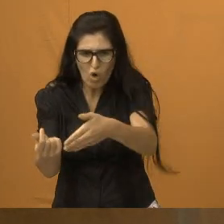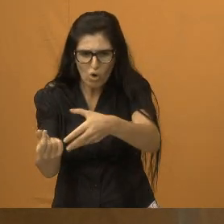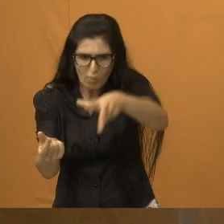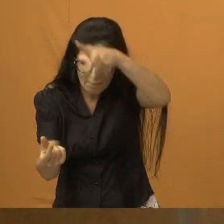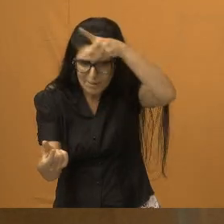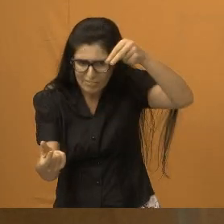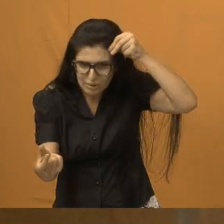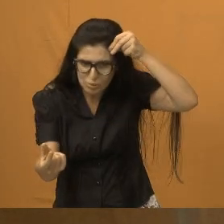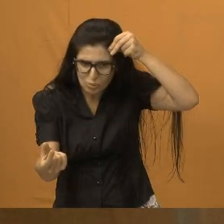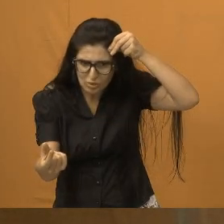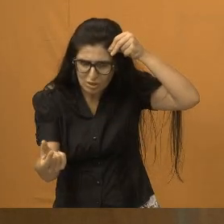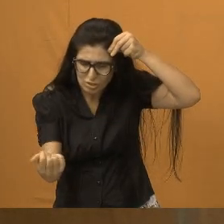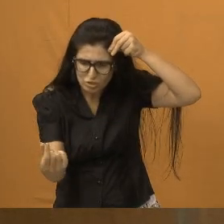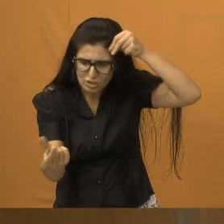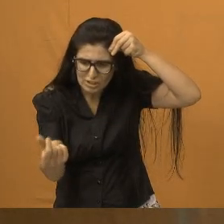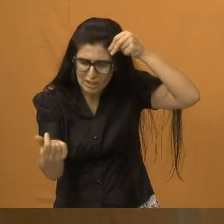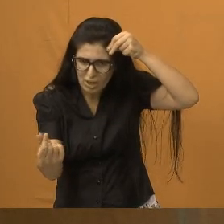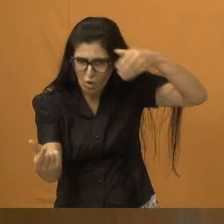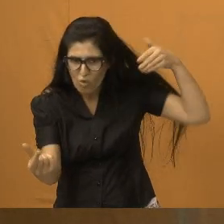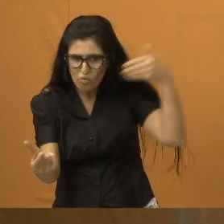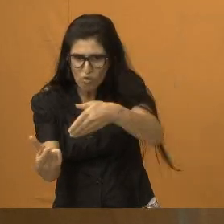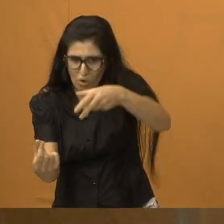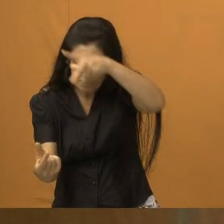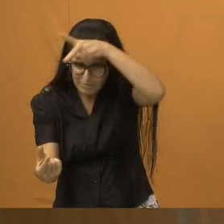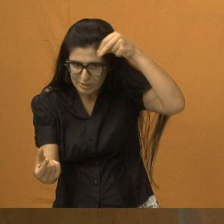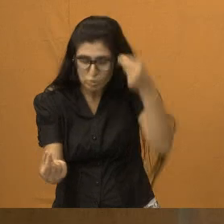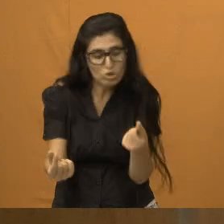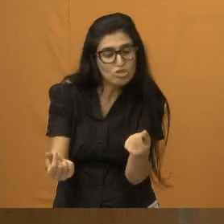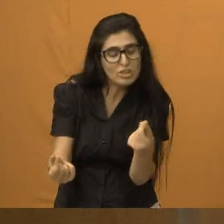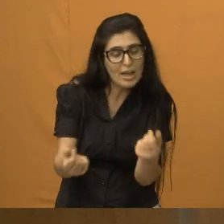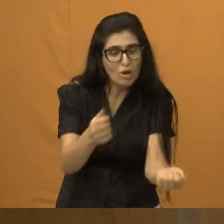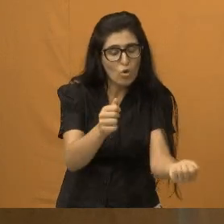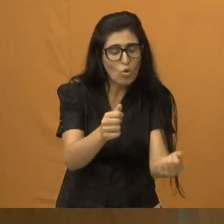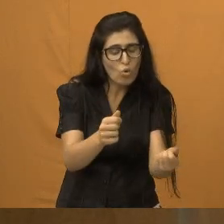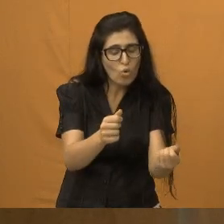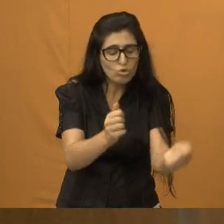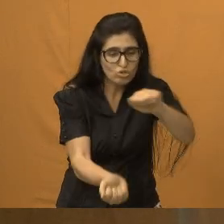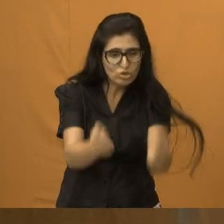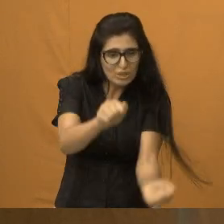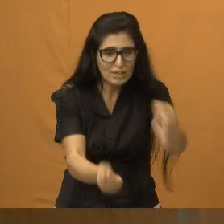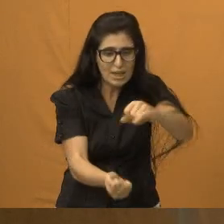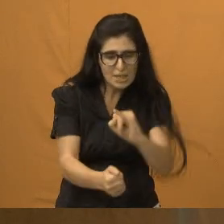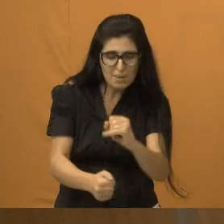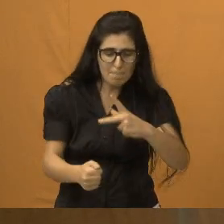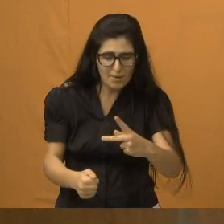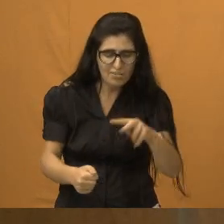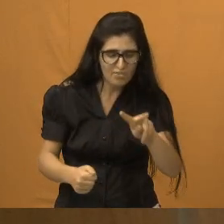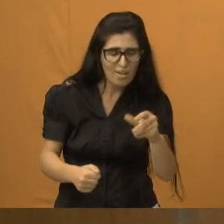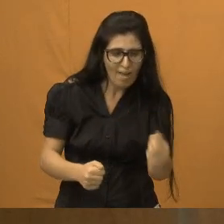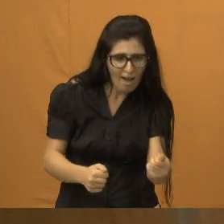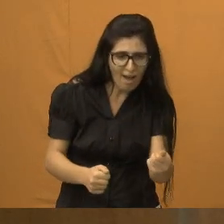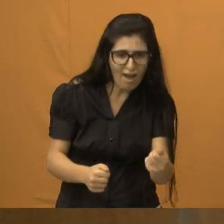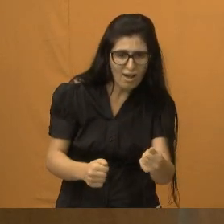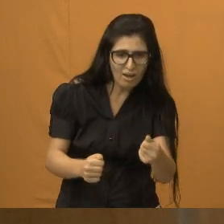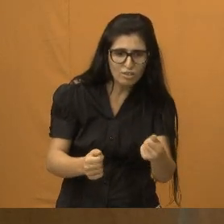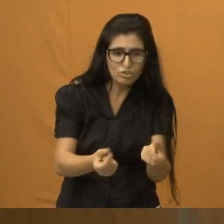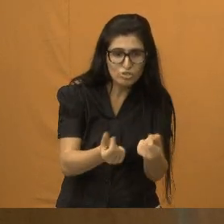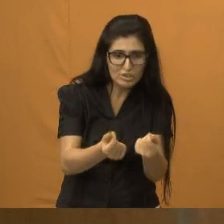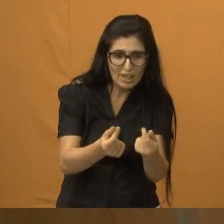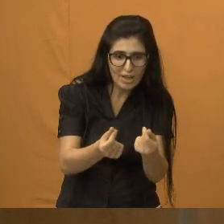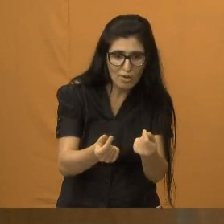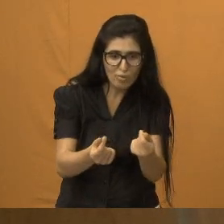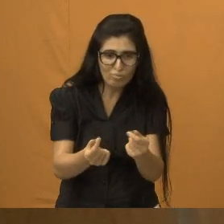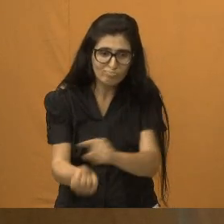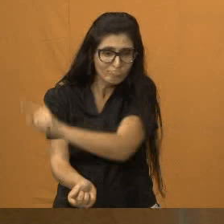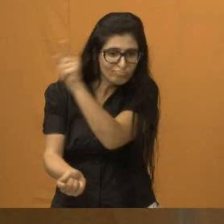que entra toda a arrecadação de pagamentos de IPVA. Acho que eu tenho um amigo aqui que é o Turcio, controlador interno, que gostaria de fazer